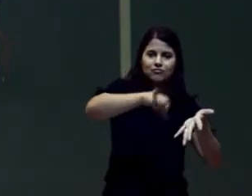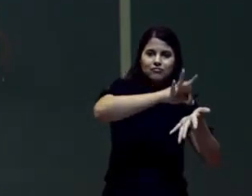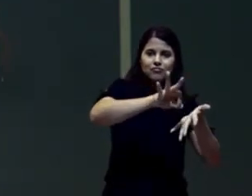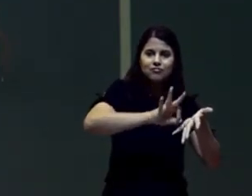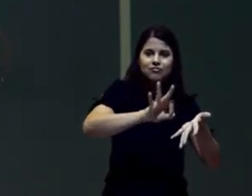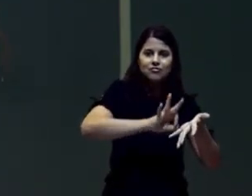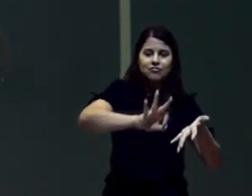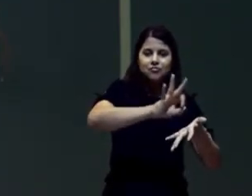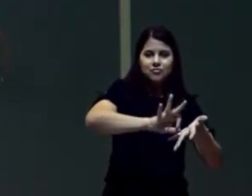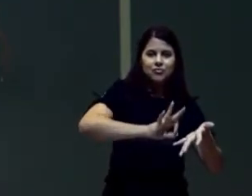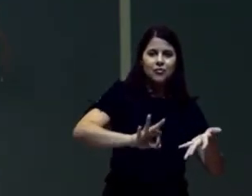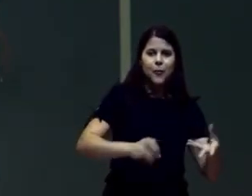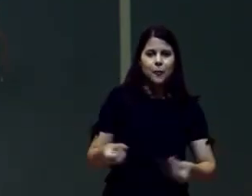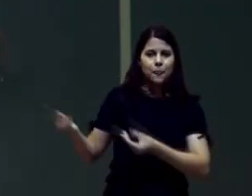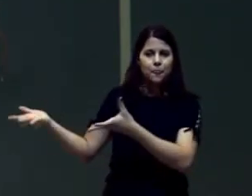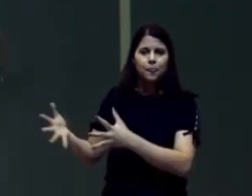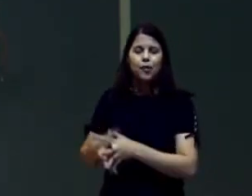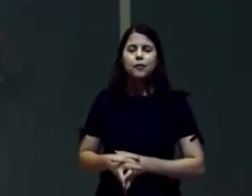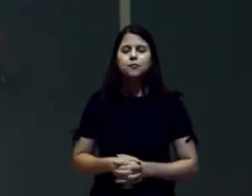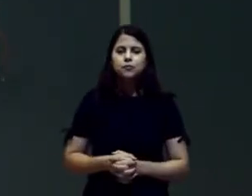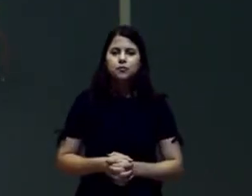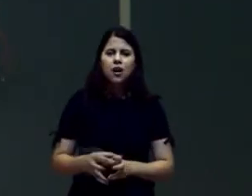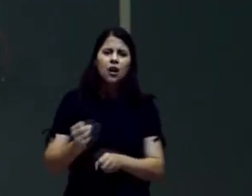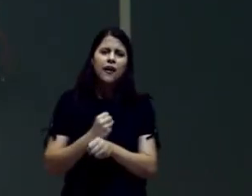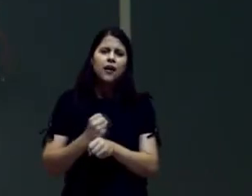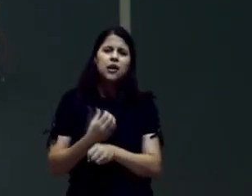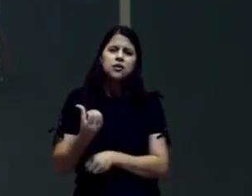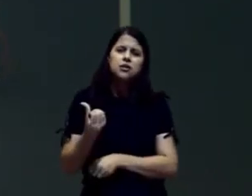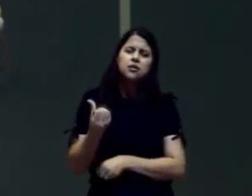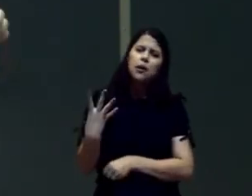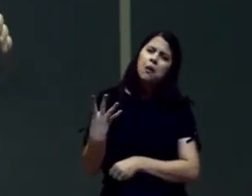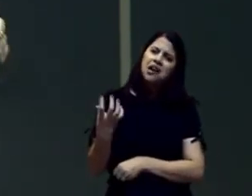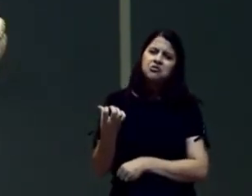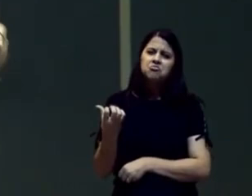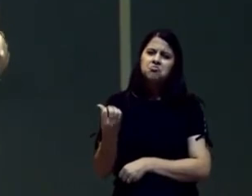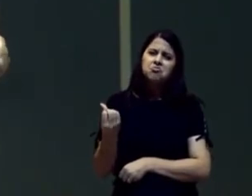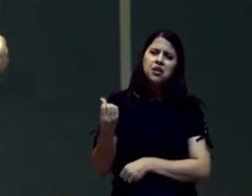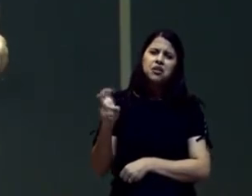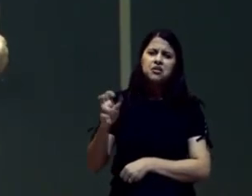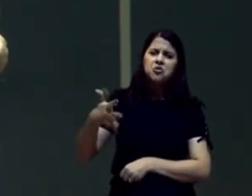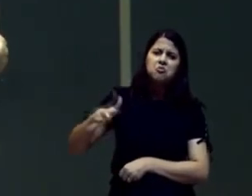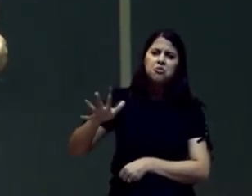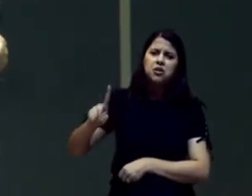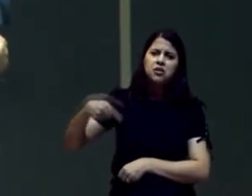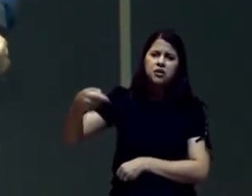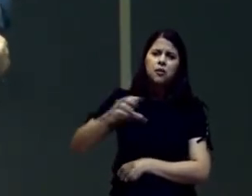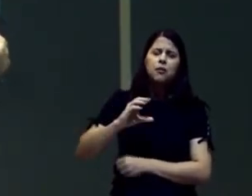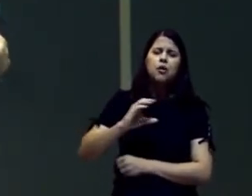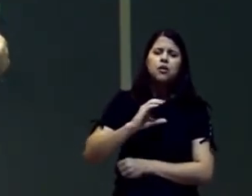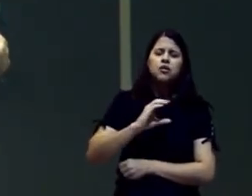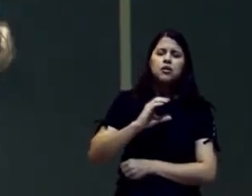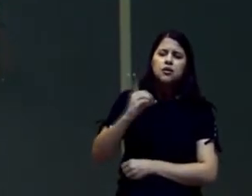ano 64, 65, mais ou menos, depois de Cristo. Nero era o imperador. A cultura